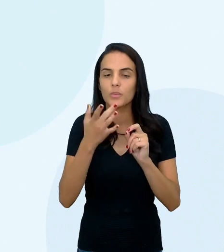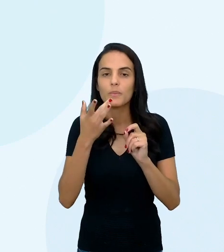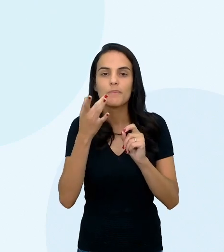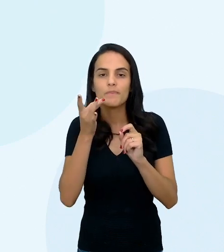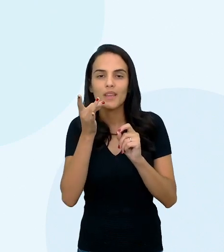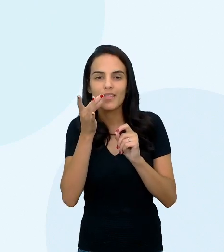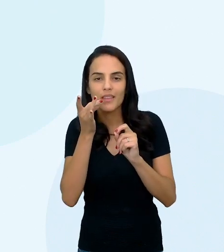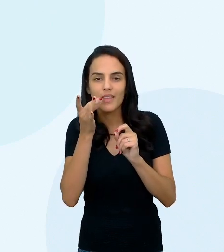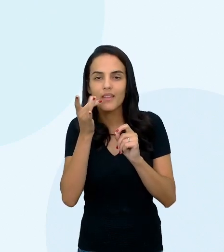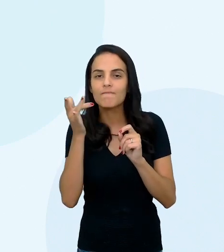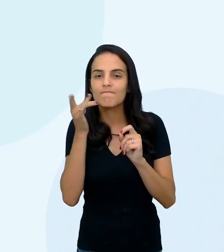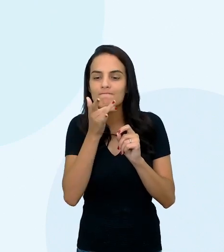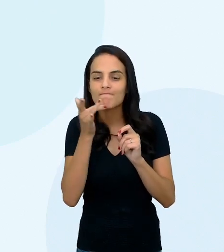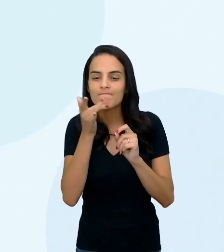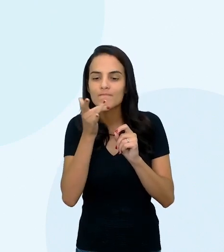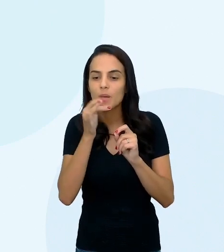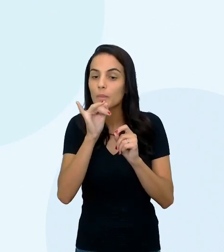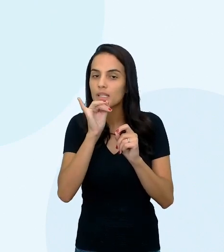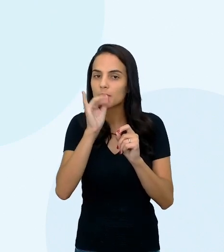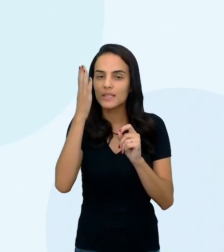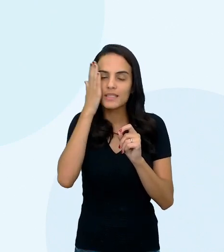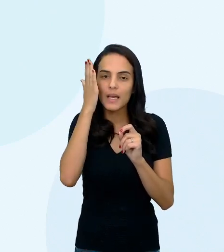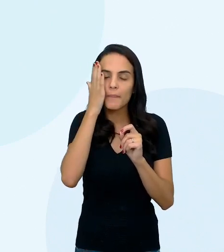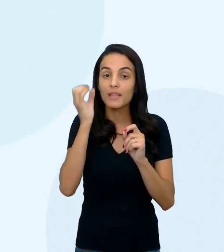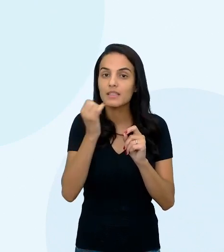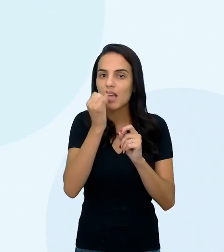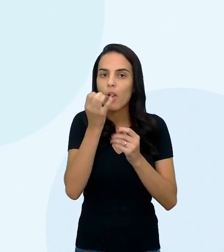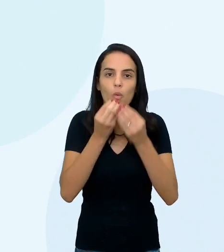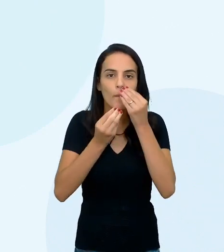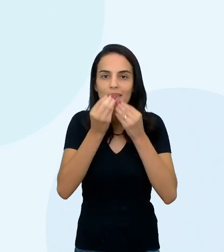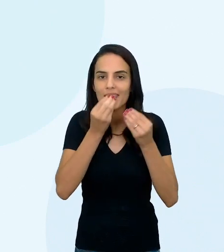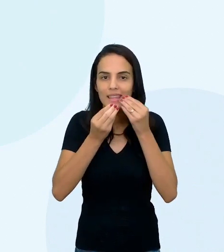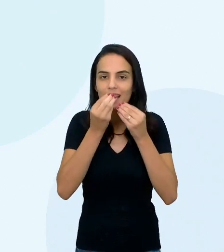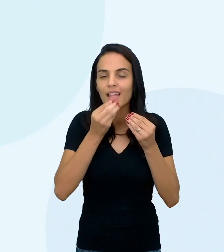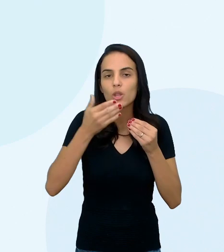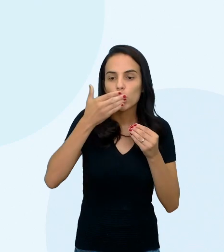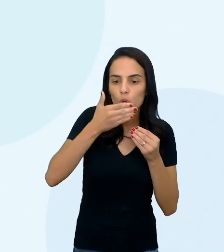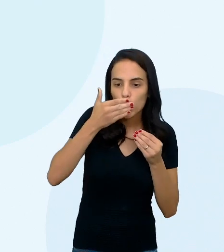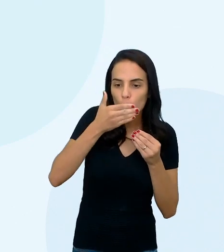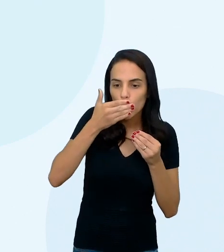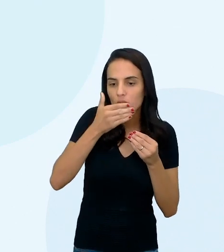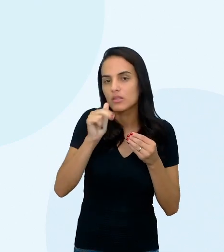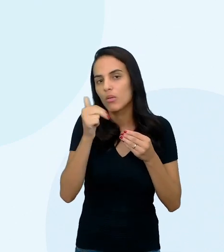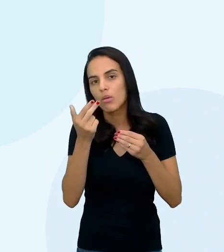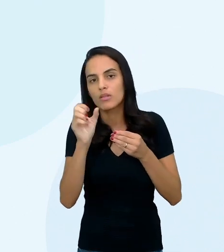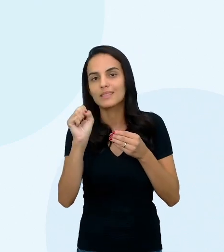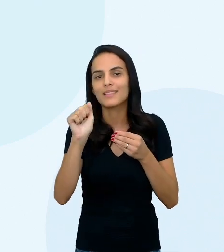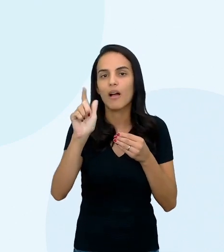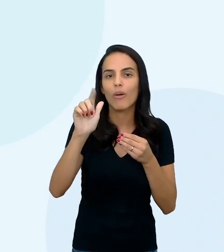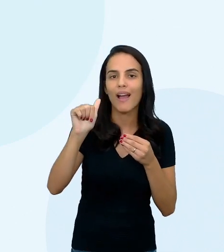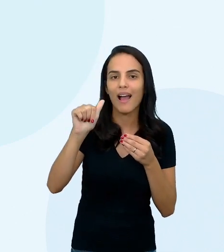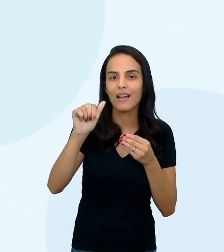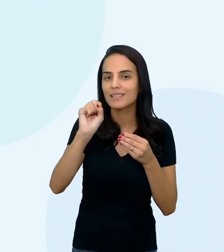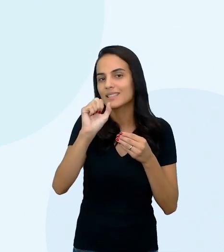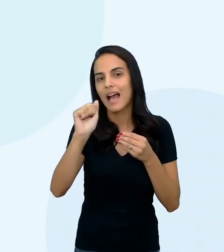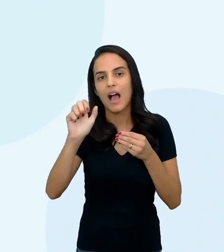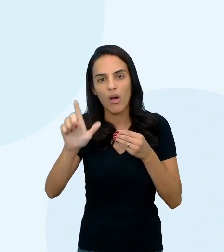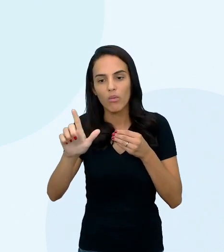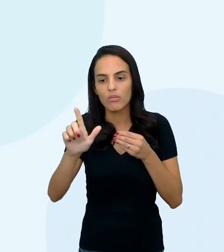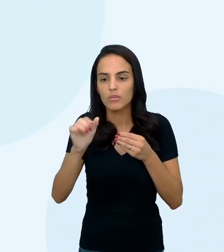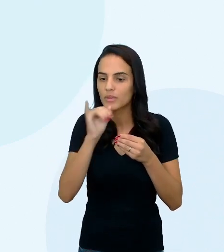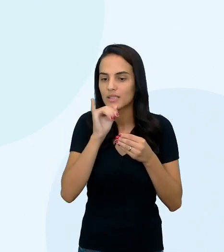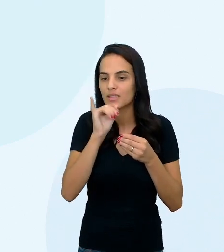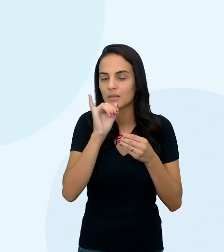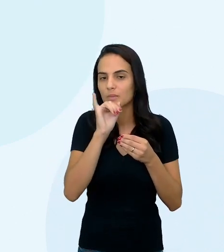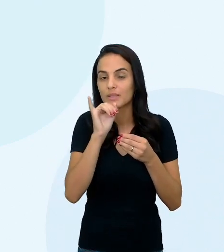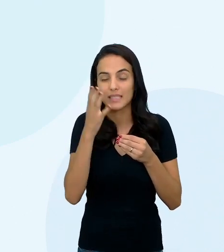se a gente consegue saber, por exemplo, se uma comida está salgada, se uma comida está doce, ou se eu tenho, né, ingerir, por